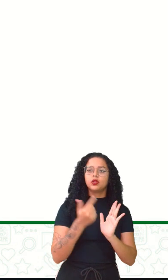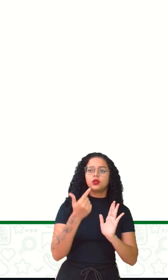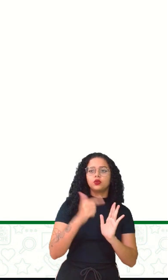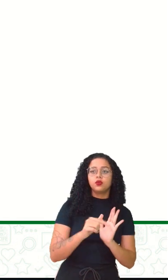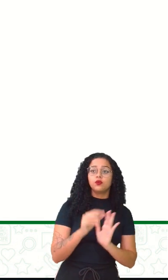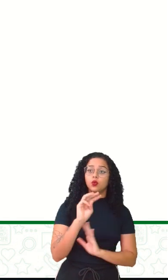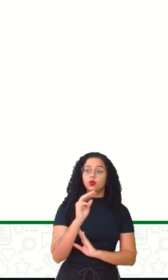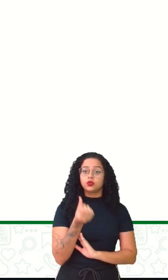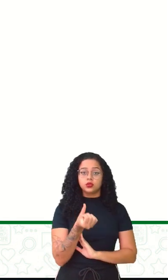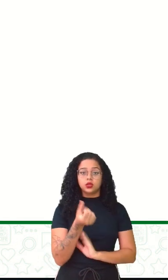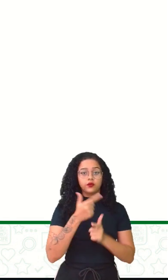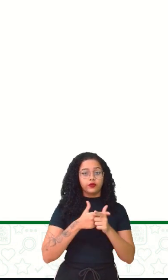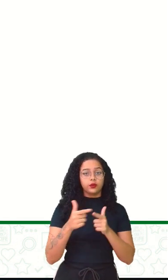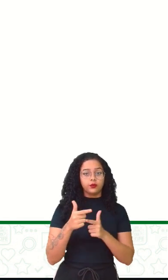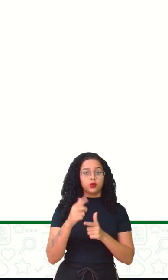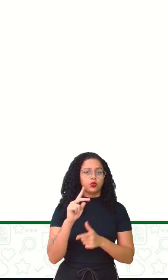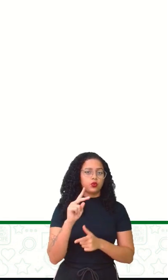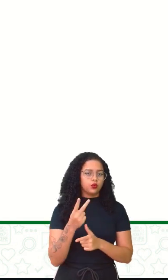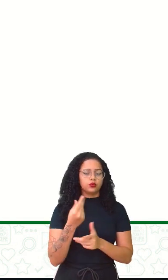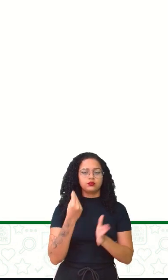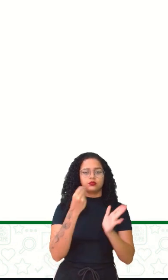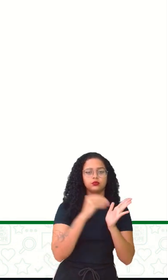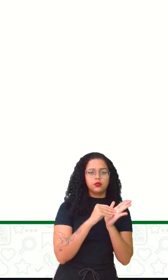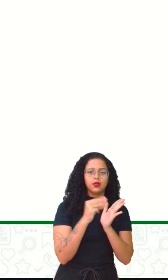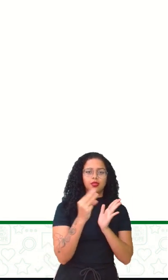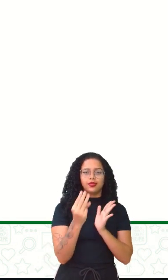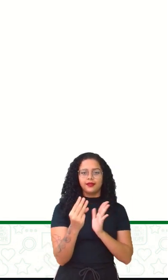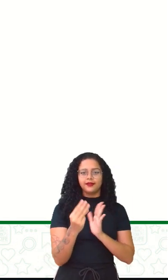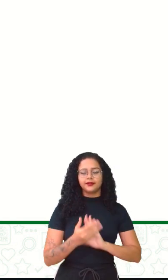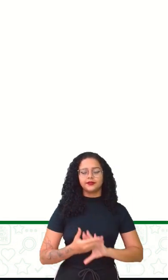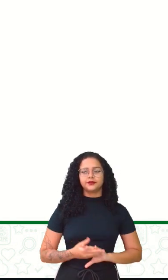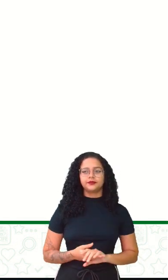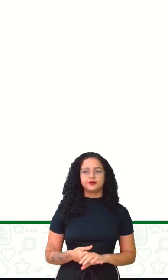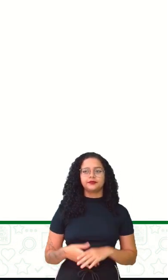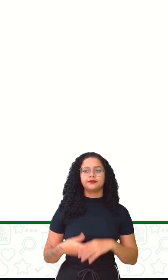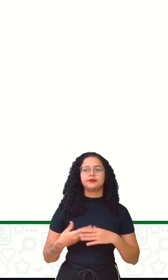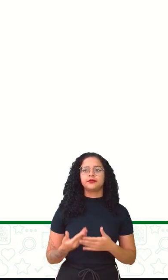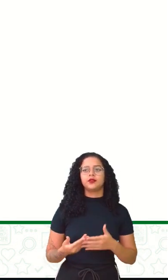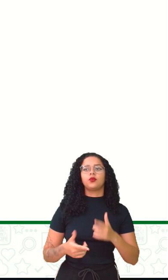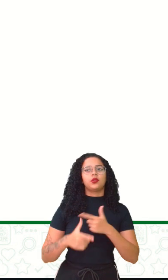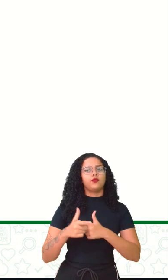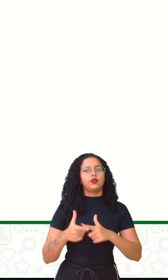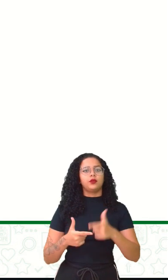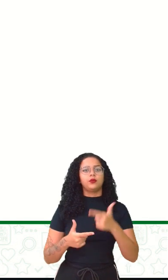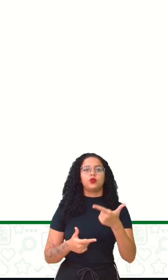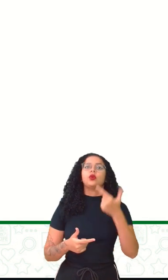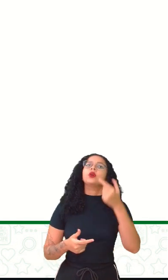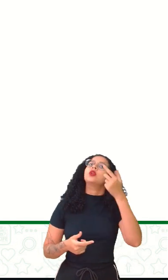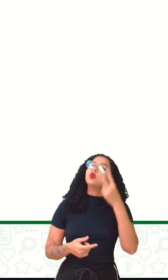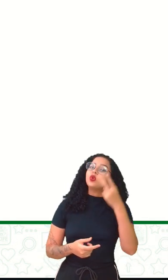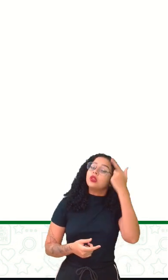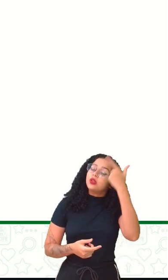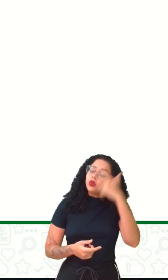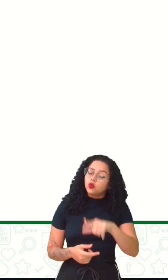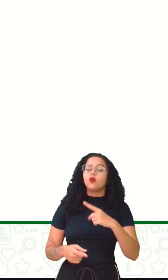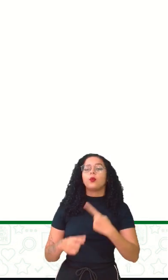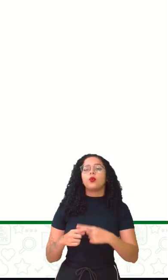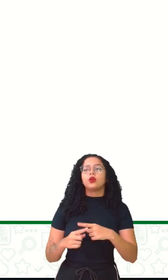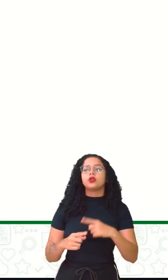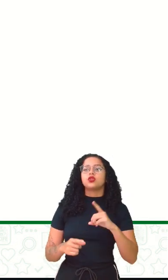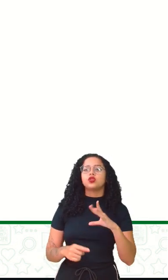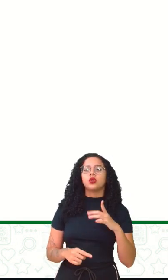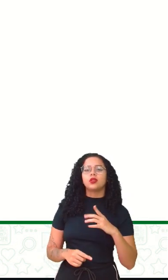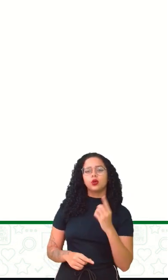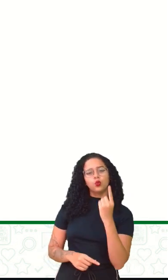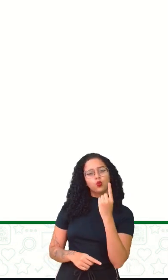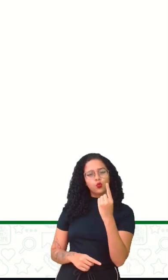3. Aí eu vou observar novamente. Tem dividir por 2. Por quê? Porque tem um número 2 lá, só tem um número, professor,